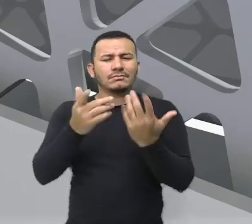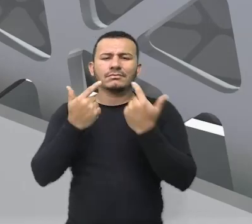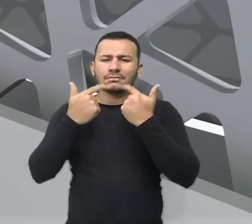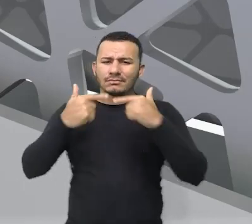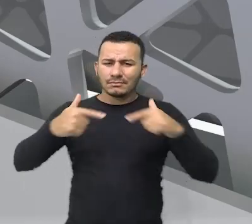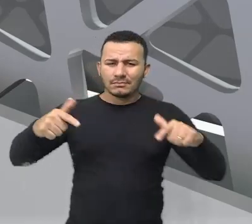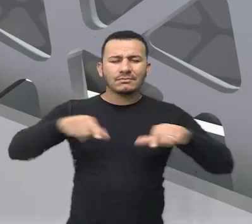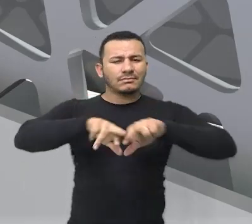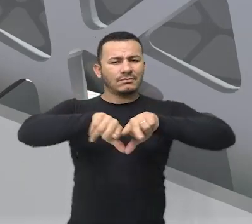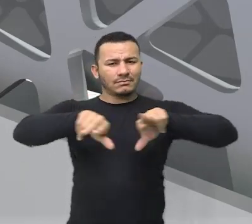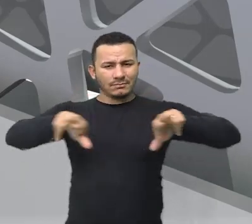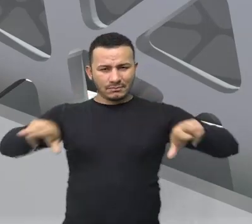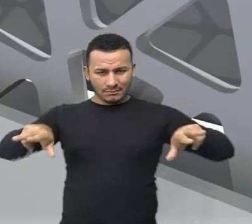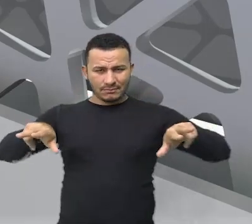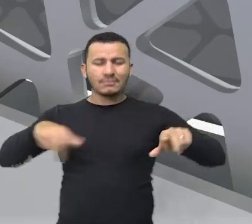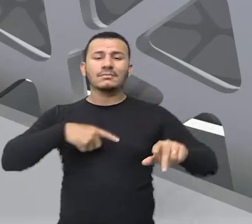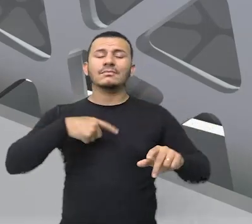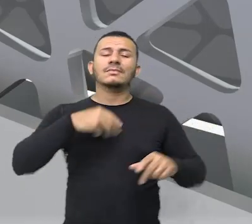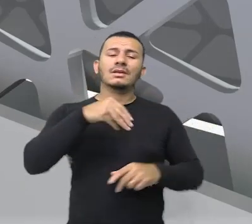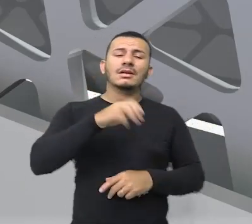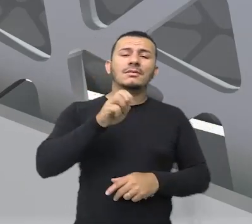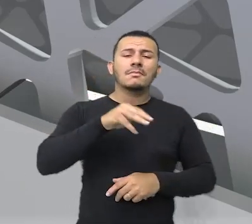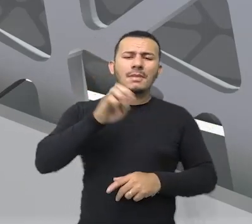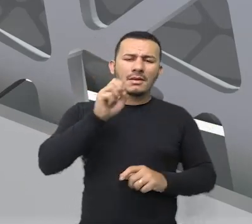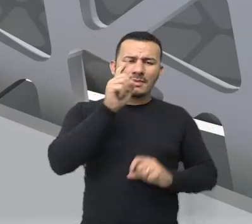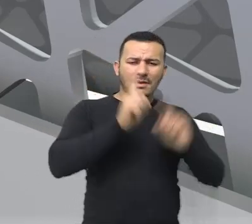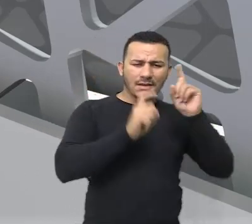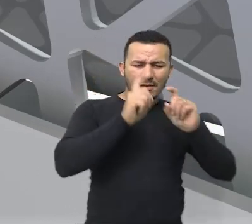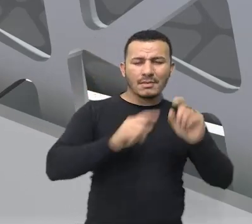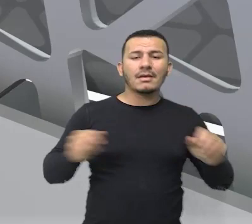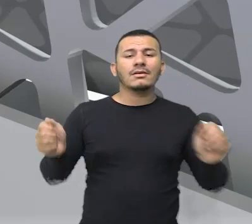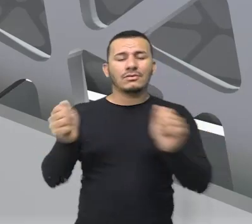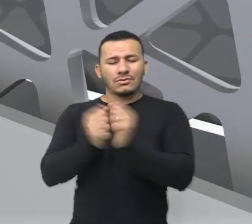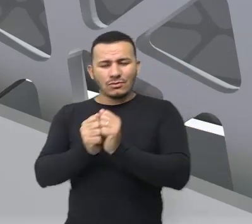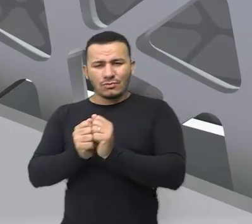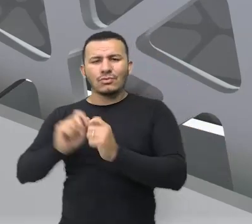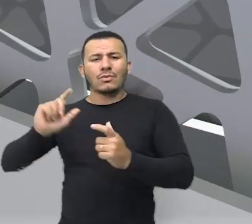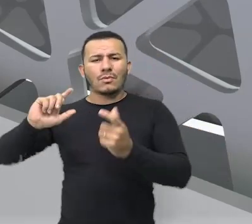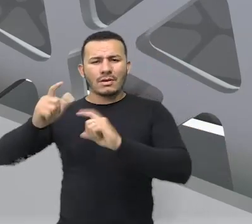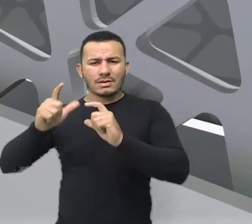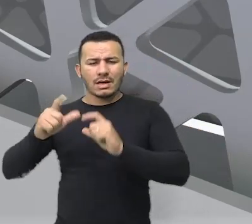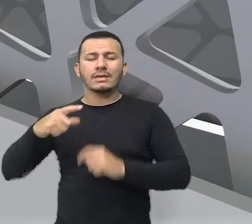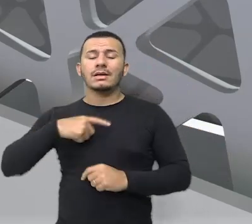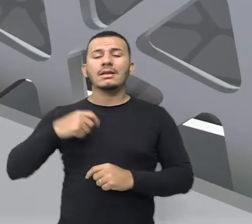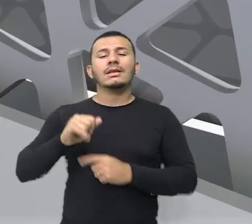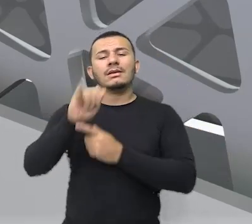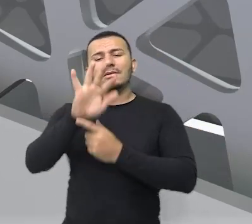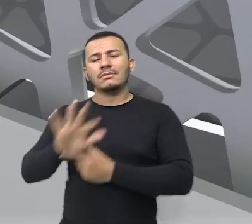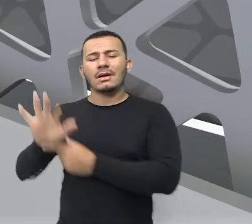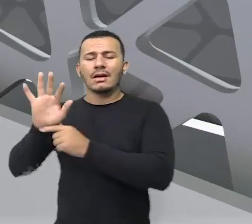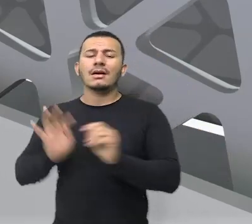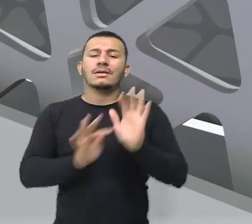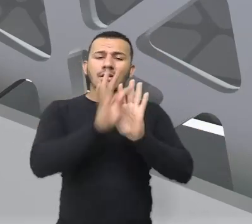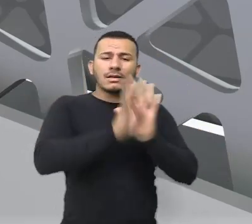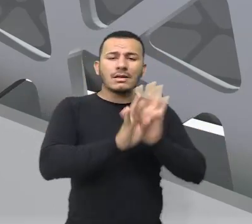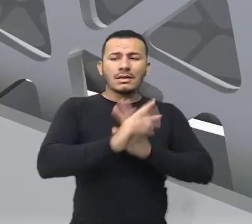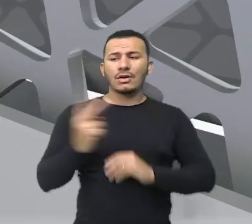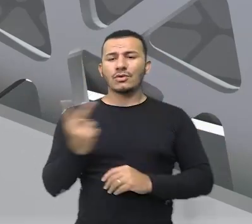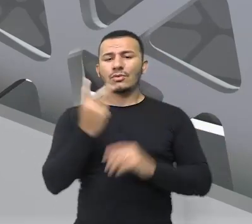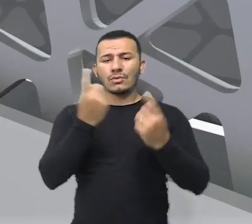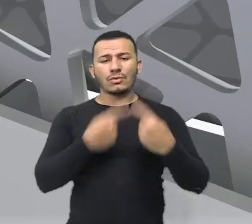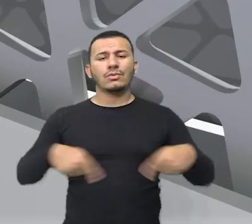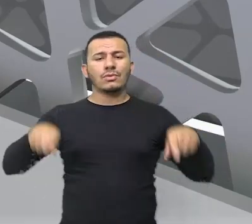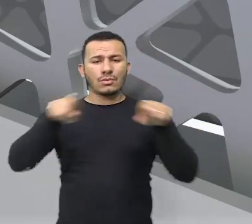meme e da charge. Eles combinam o aspecto verbal e o não verbal para construir a mensagem. Se eu pego